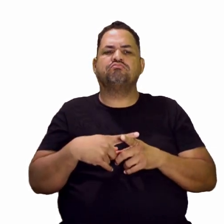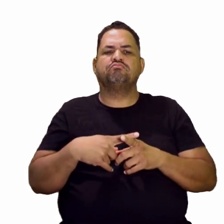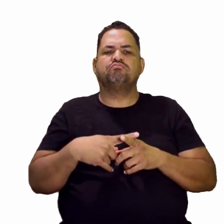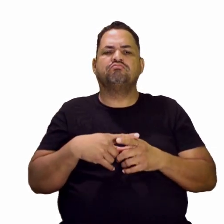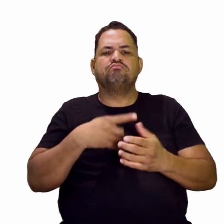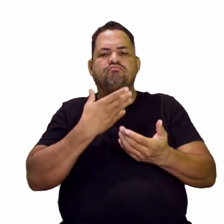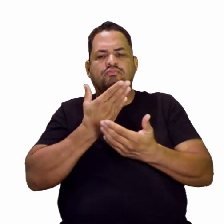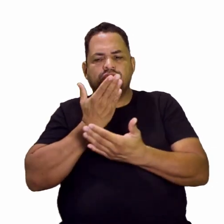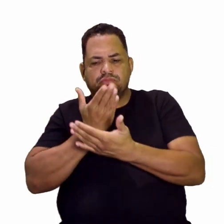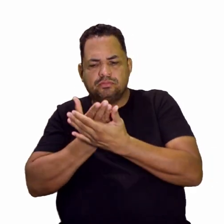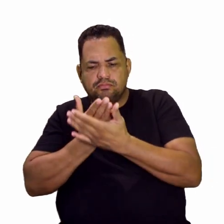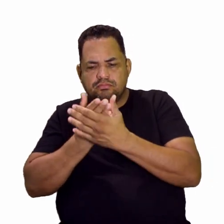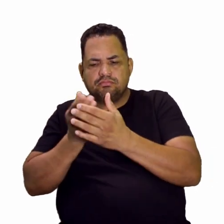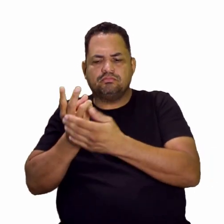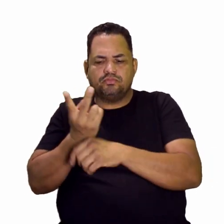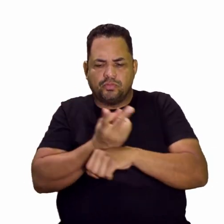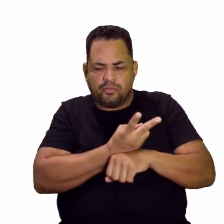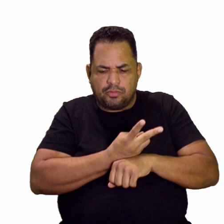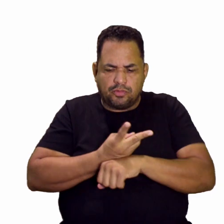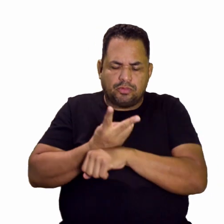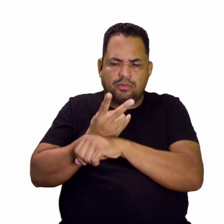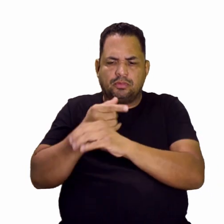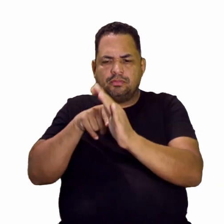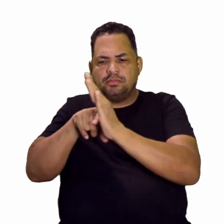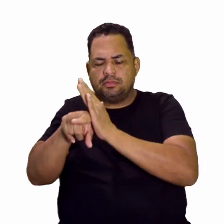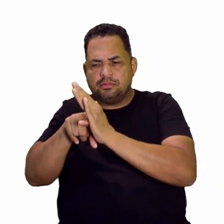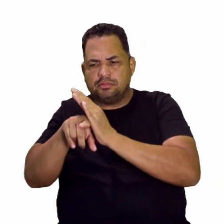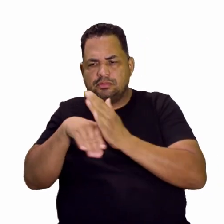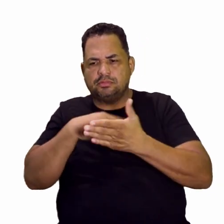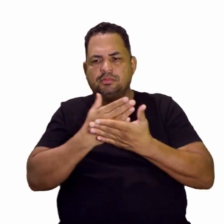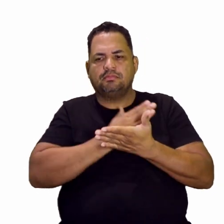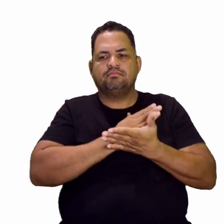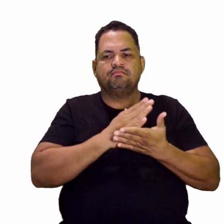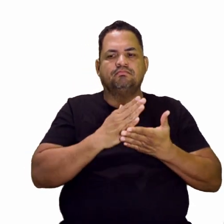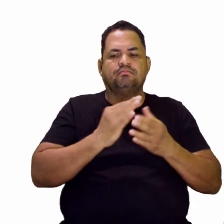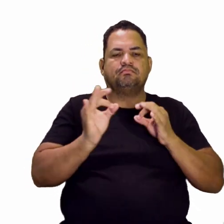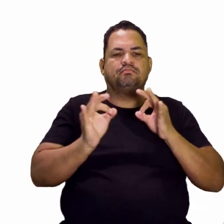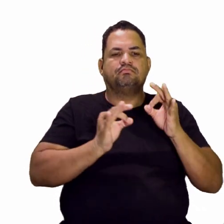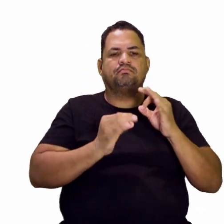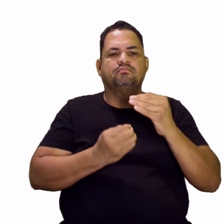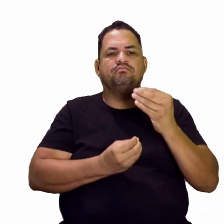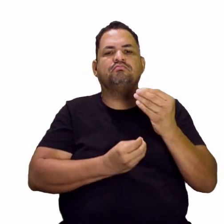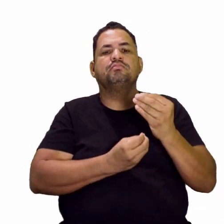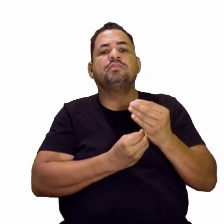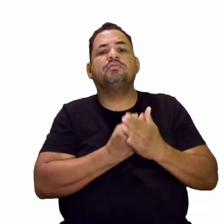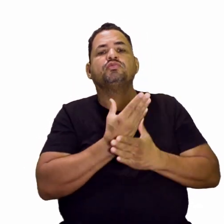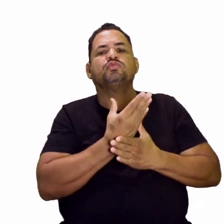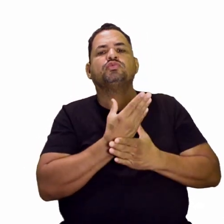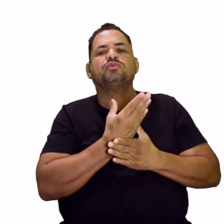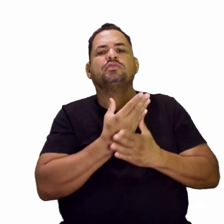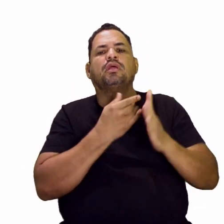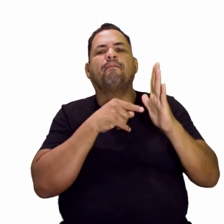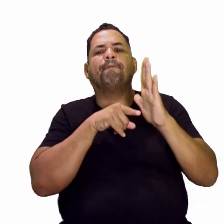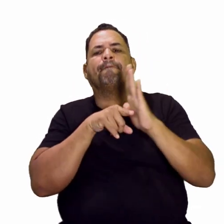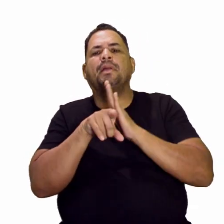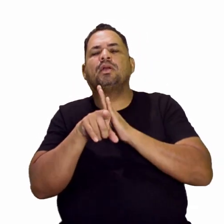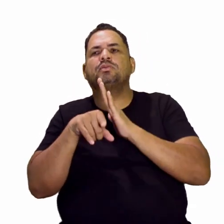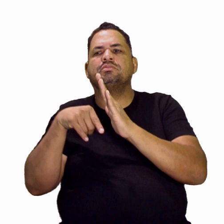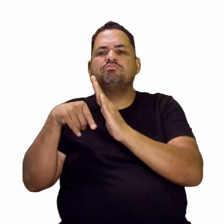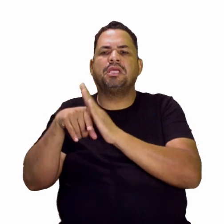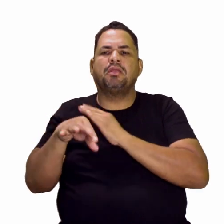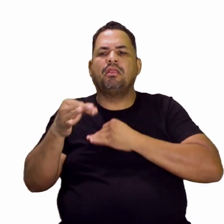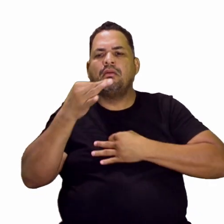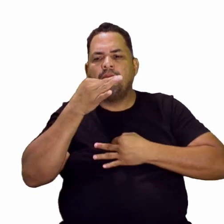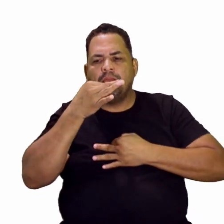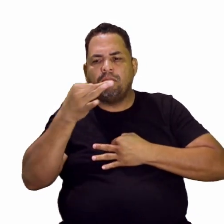vou estudar, eu vou pesquisar e a partir dos meus estudos eu vou criar uma hipótese, né? Eu vou,